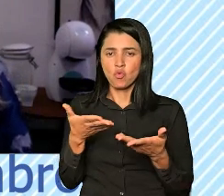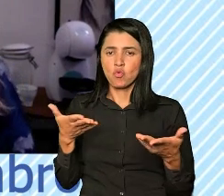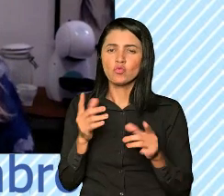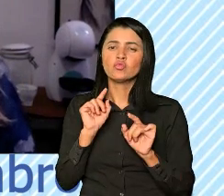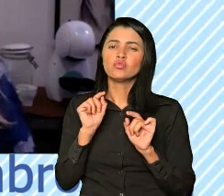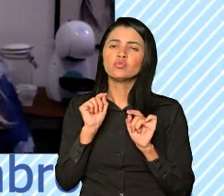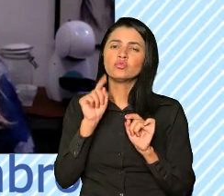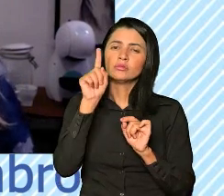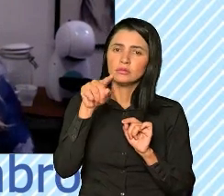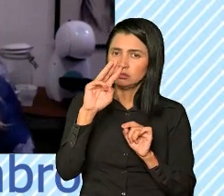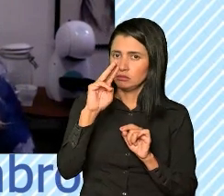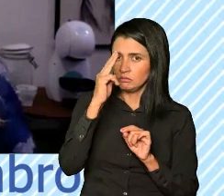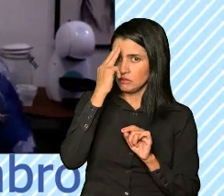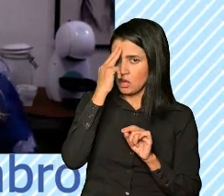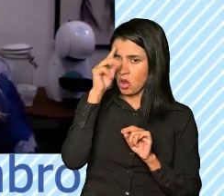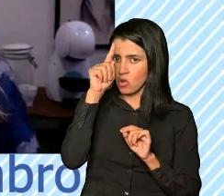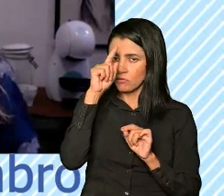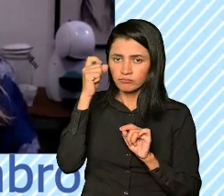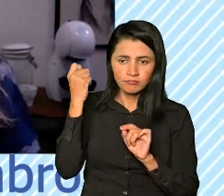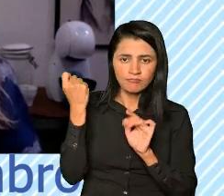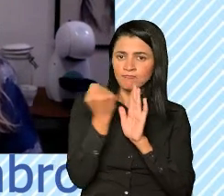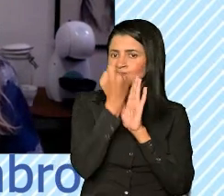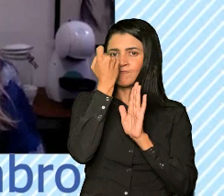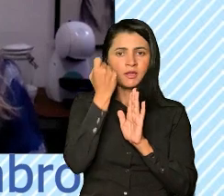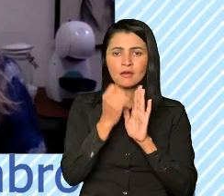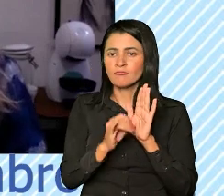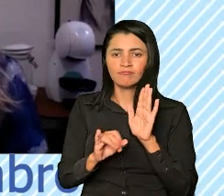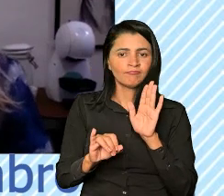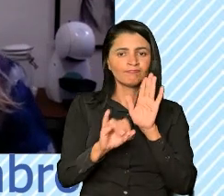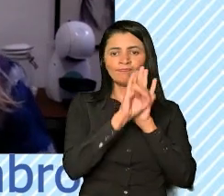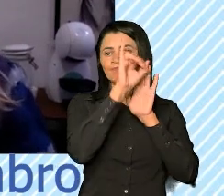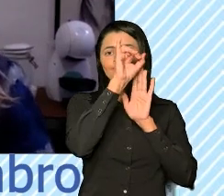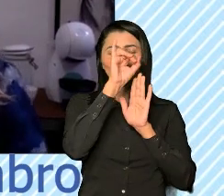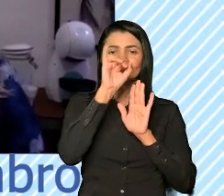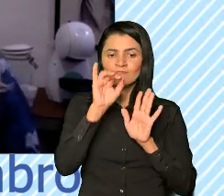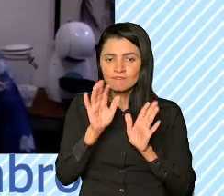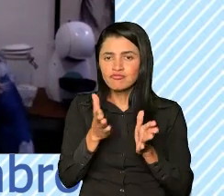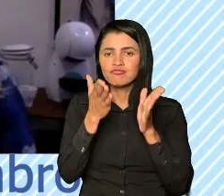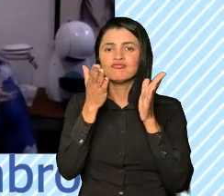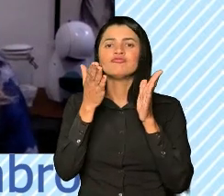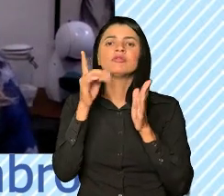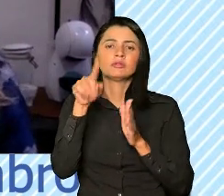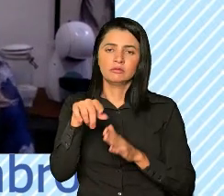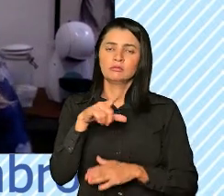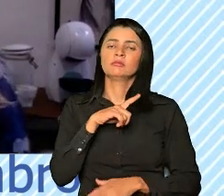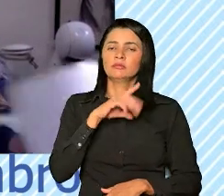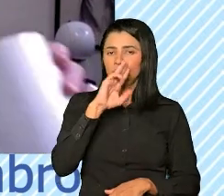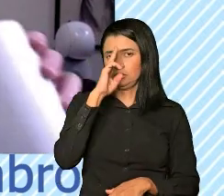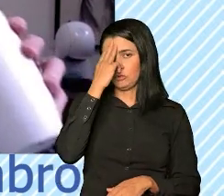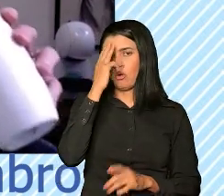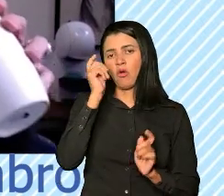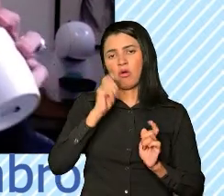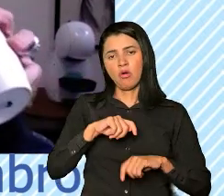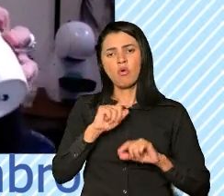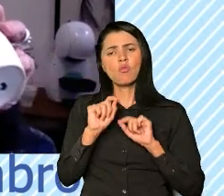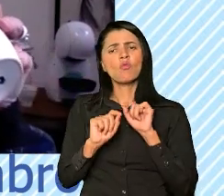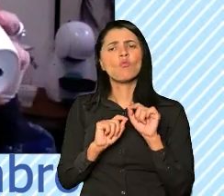a memória como um vetor identitário. Então, a memória tem essa capacidade de